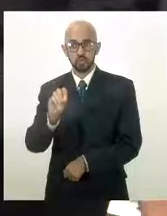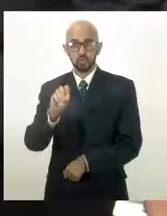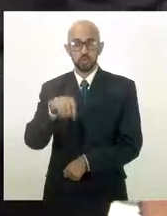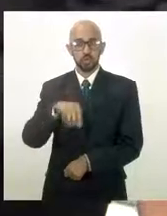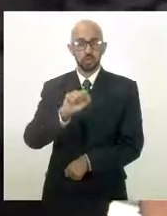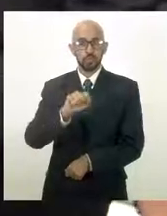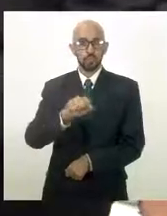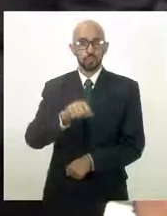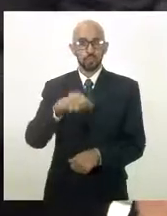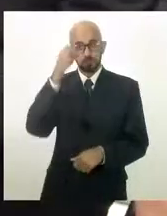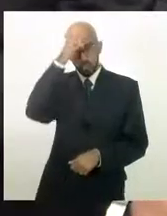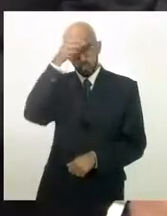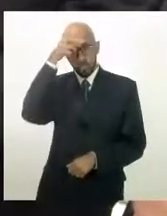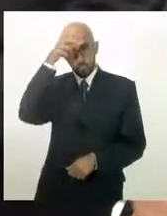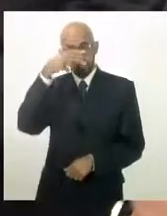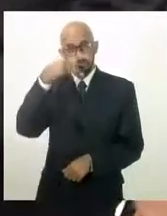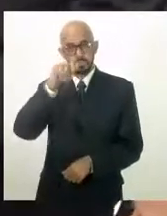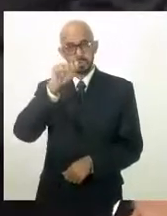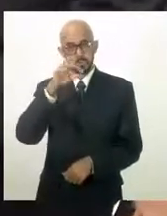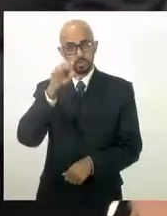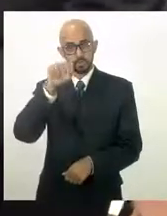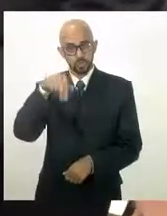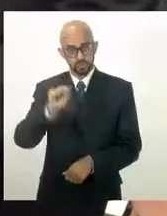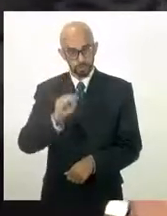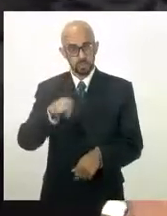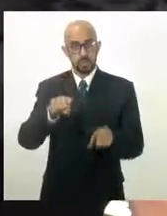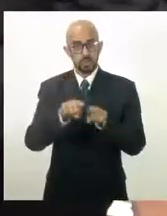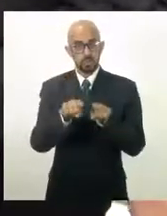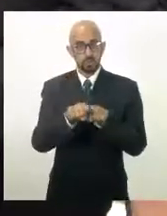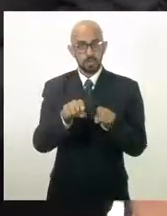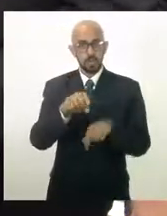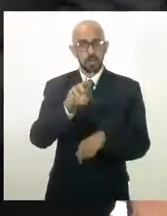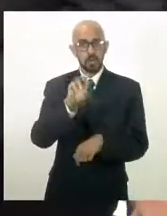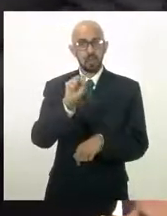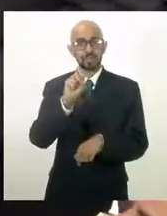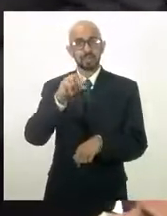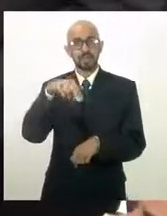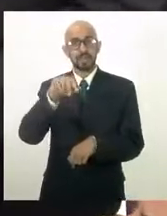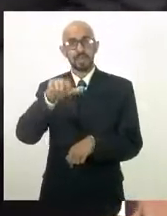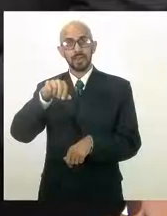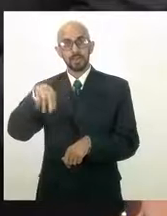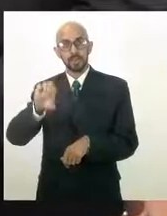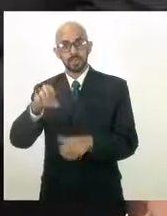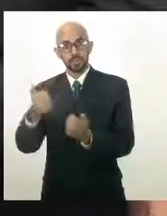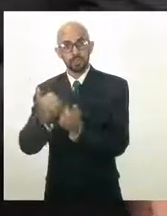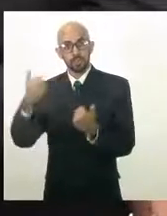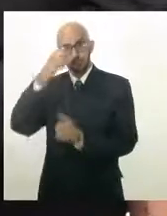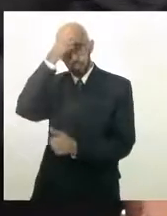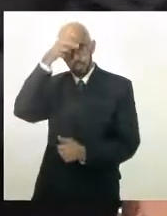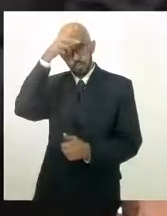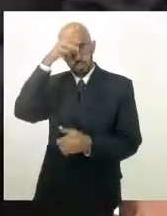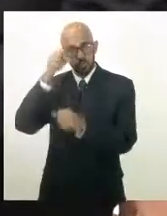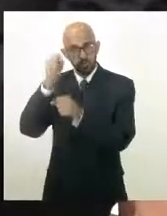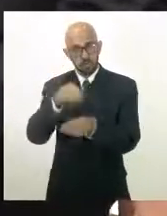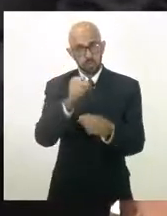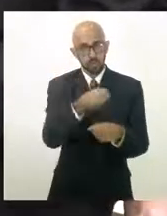Rosilene, vice-prefeita de Vassouras, nosso amigo deputado Gustavo Tutuca,